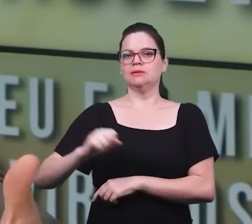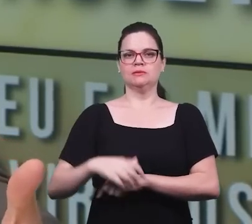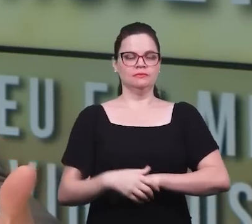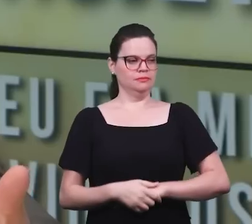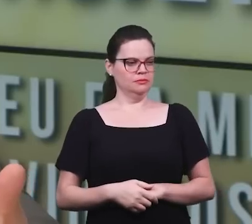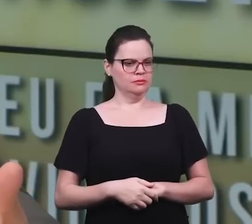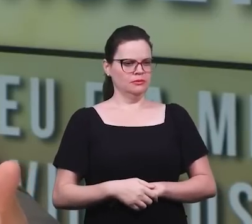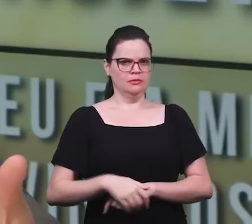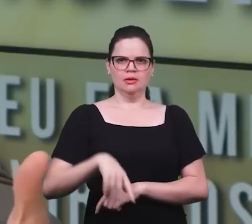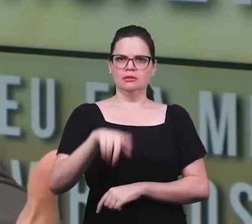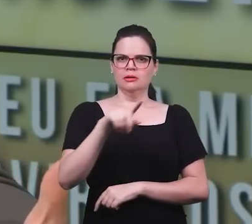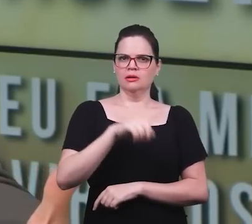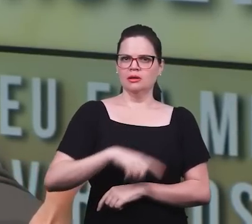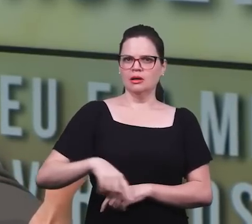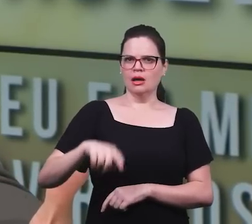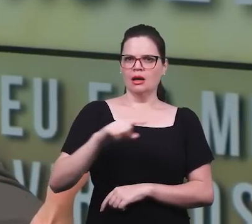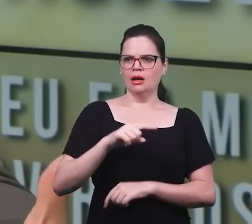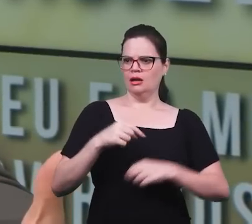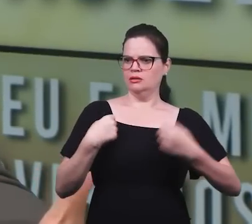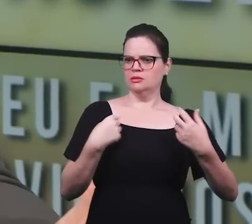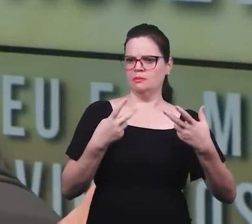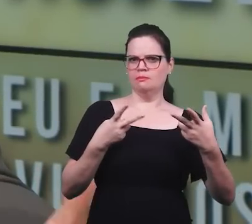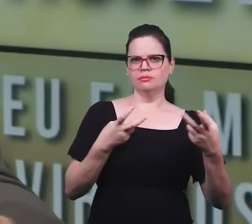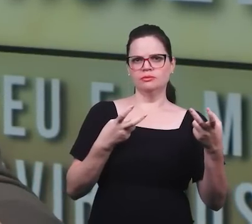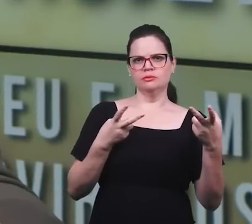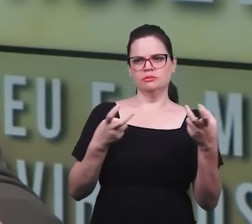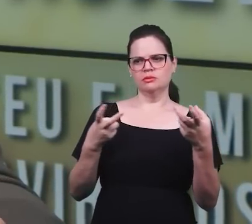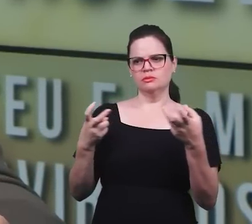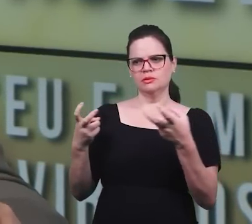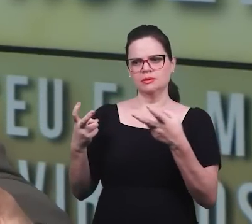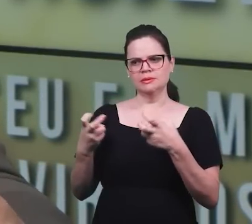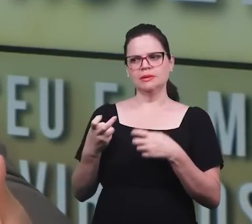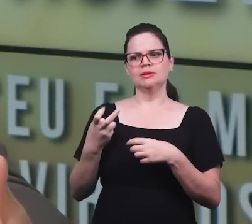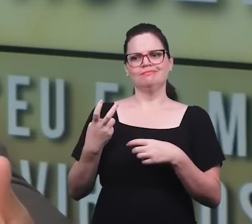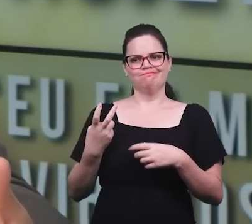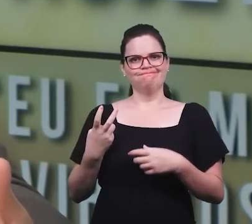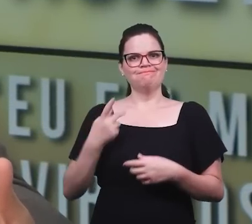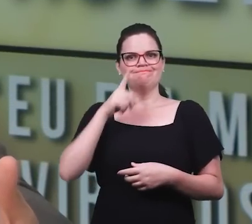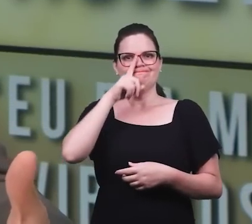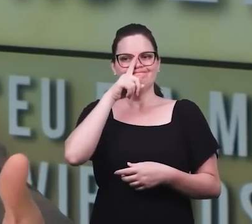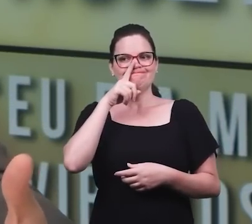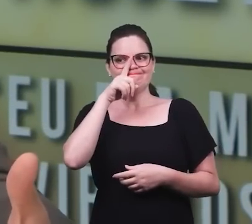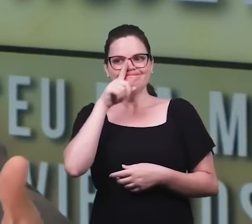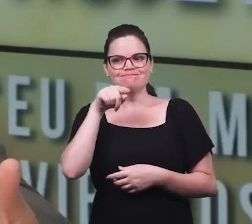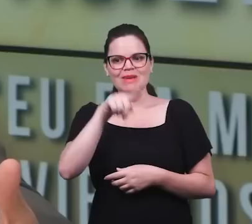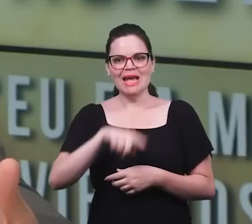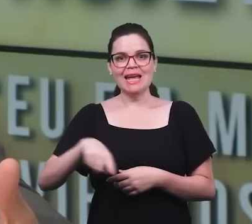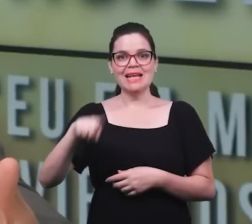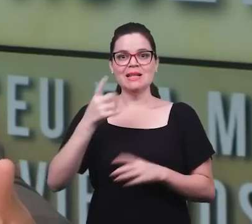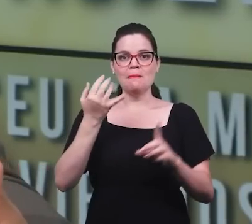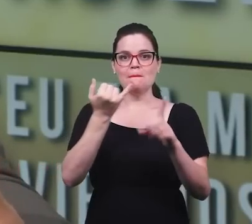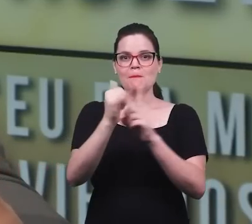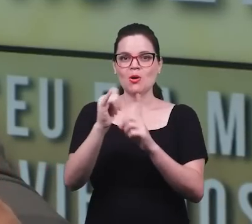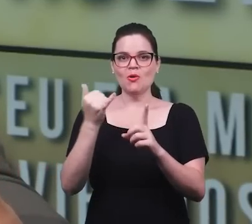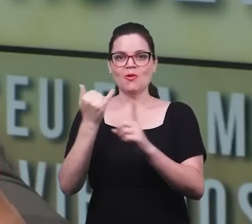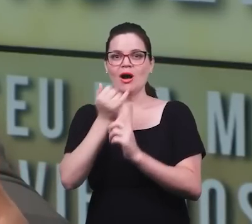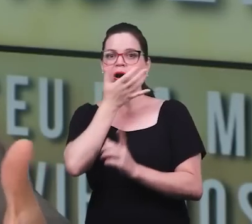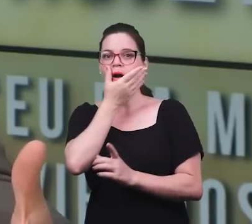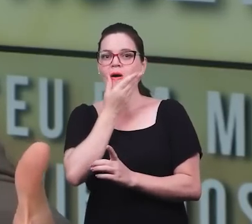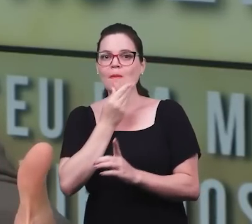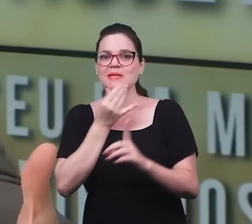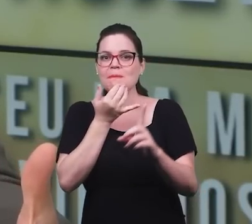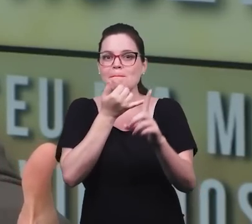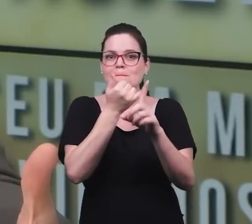os profetas corriam esse risco, o povo de Israel e a profecia que existia sobre